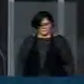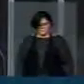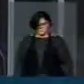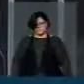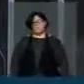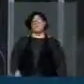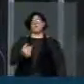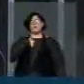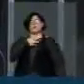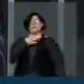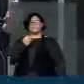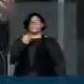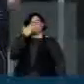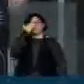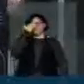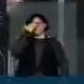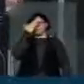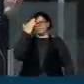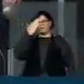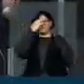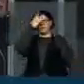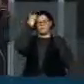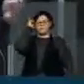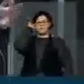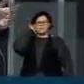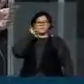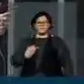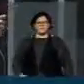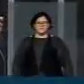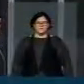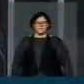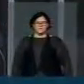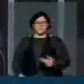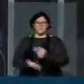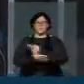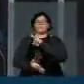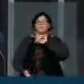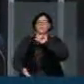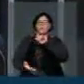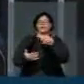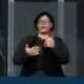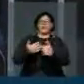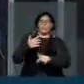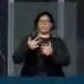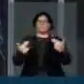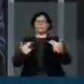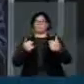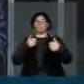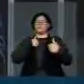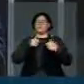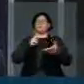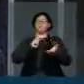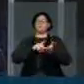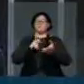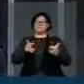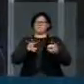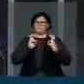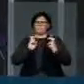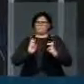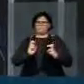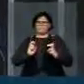deixo o meu muito obrigado, e outras situações vão acontecer, e de fato eu percebo na prática